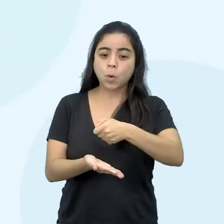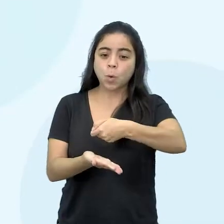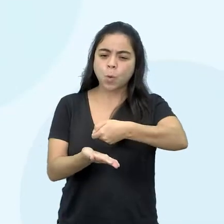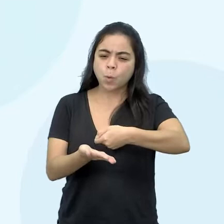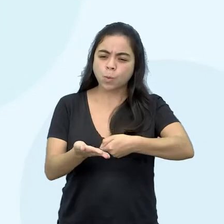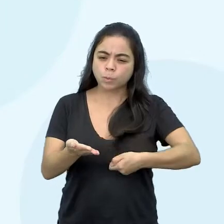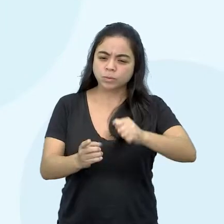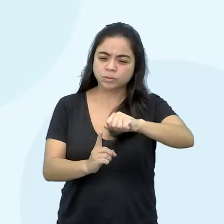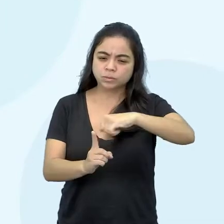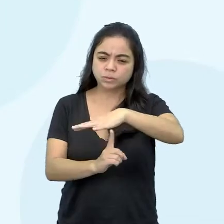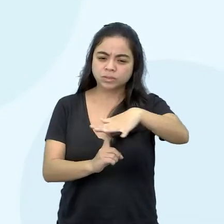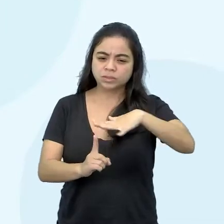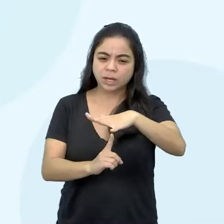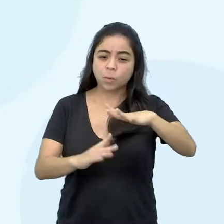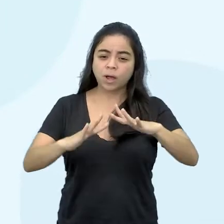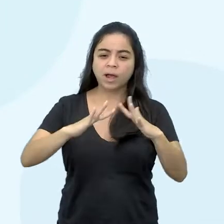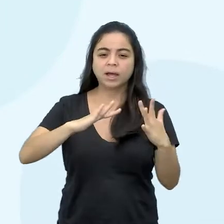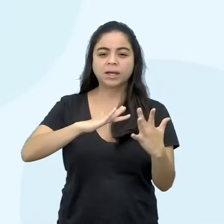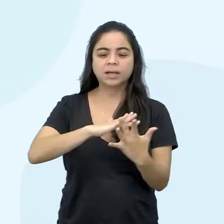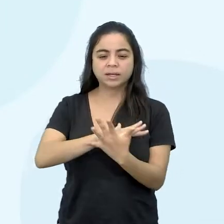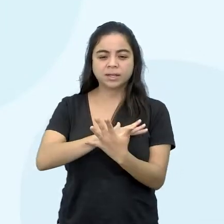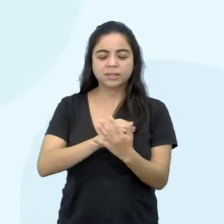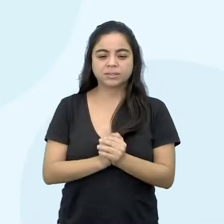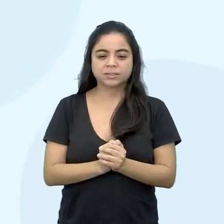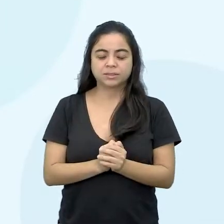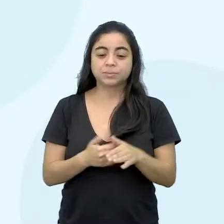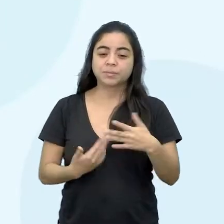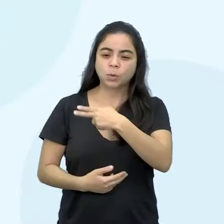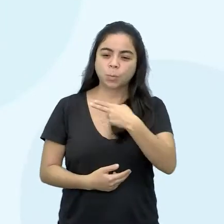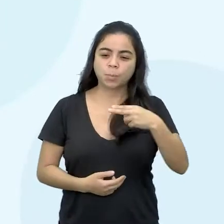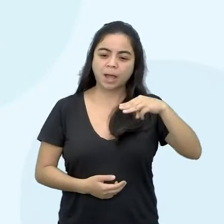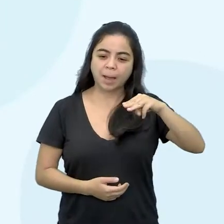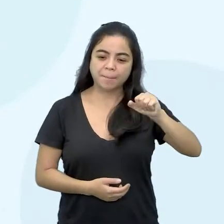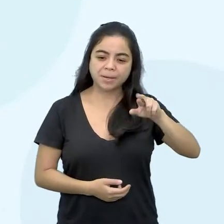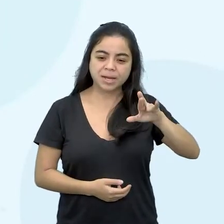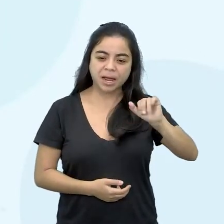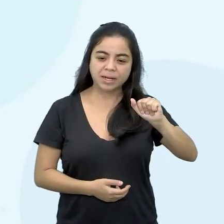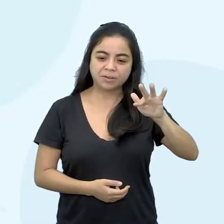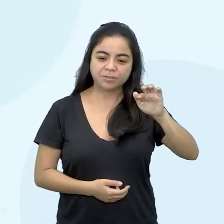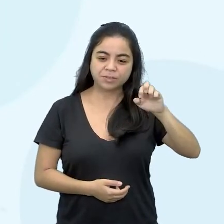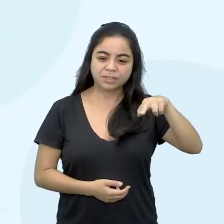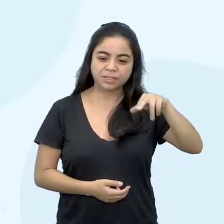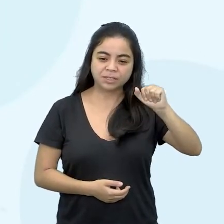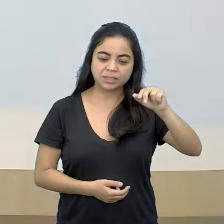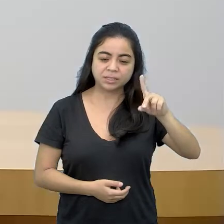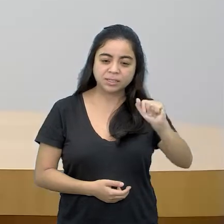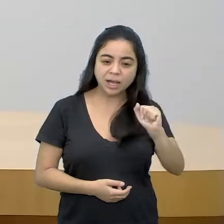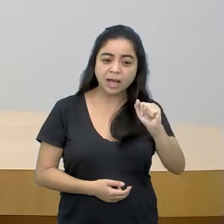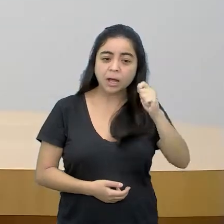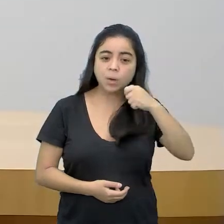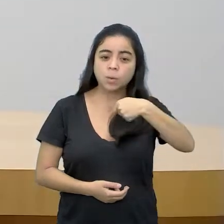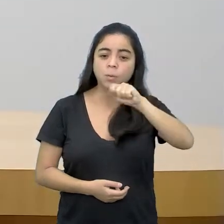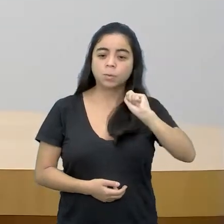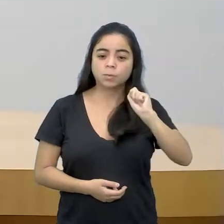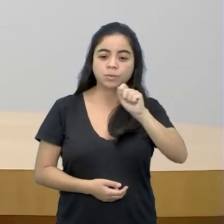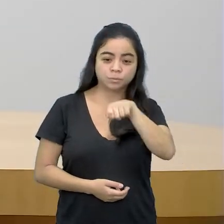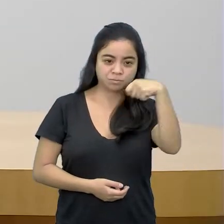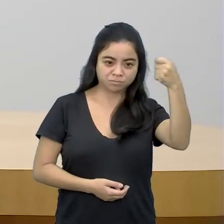social às redes. Eu sou a professora Maria Fernanda, este é o meu sinal